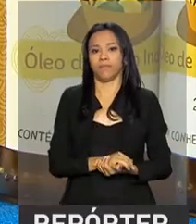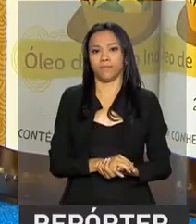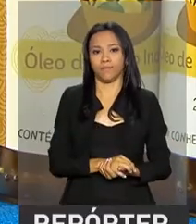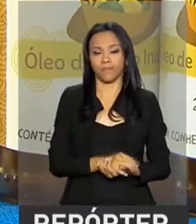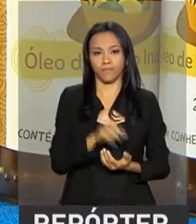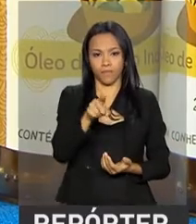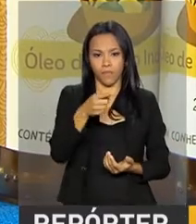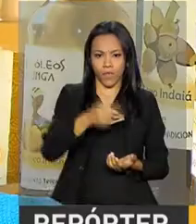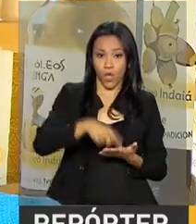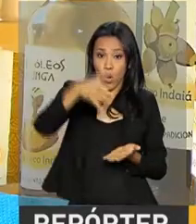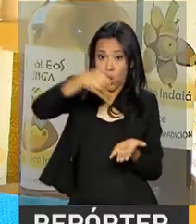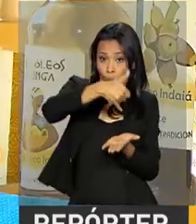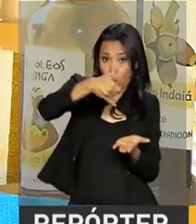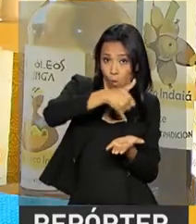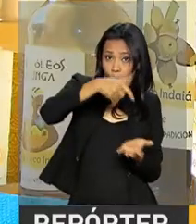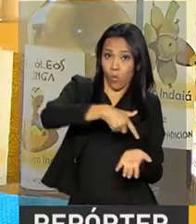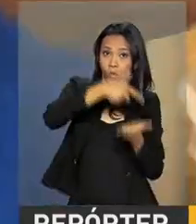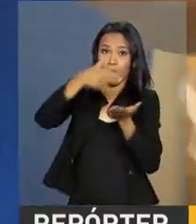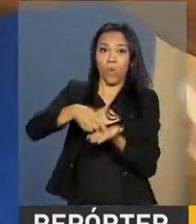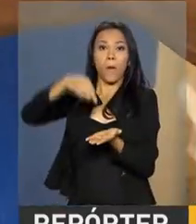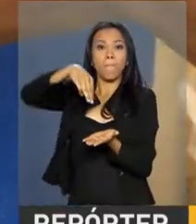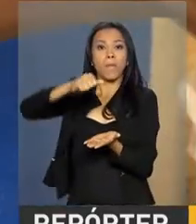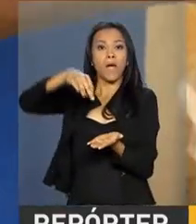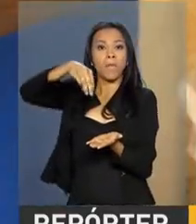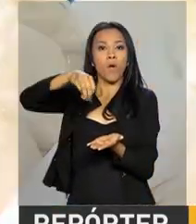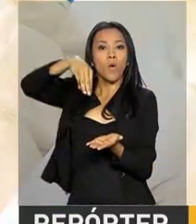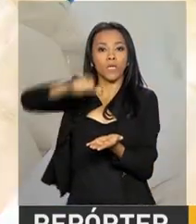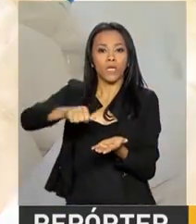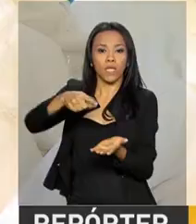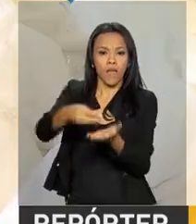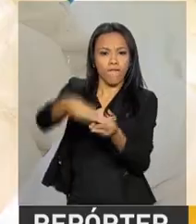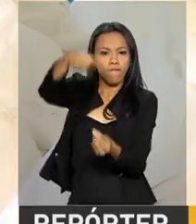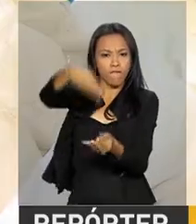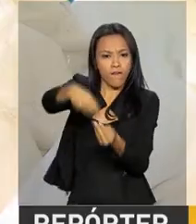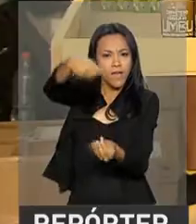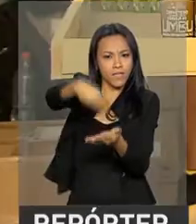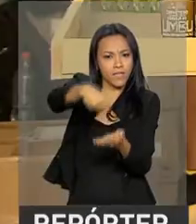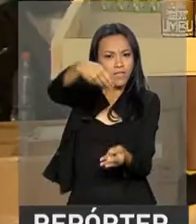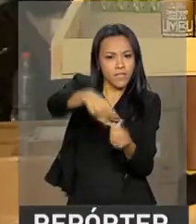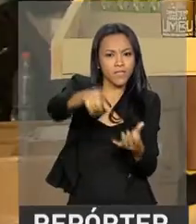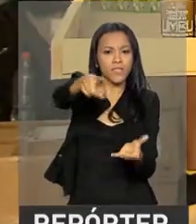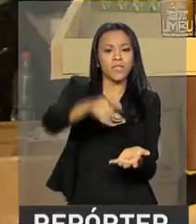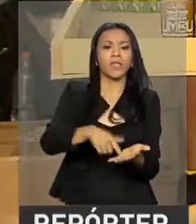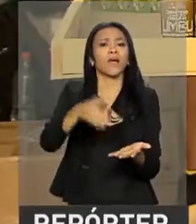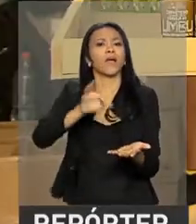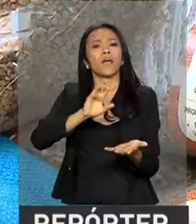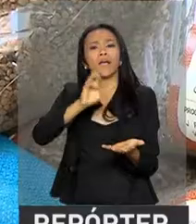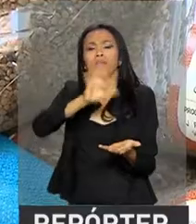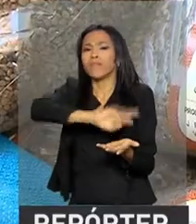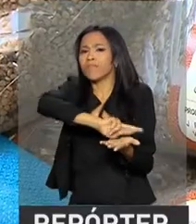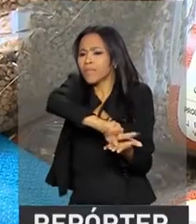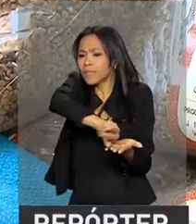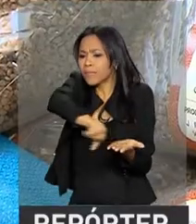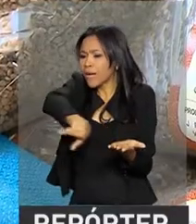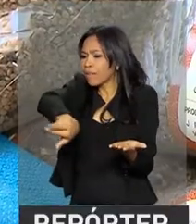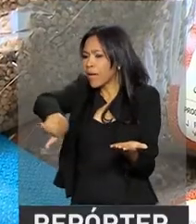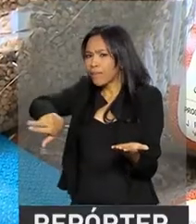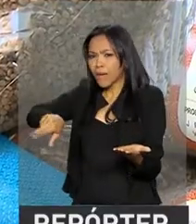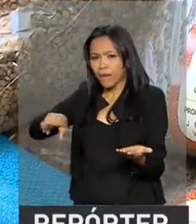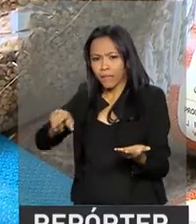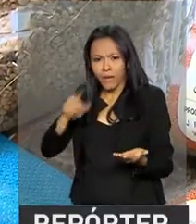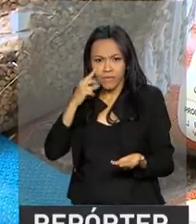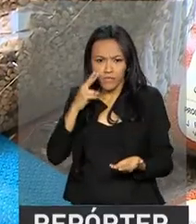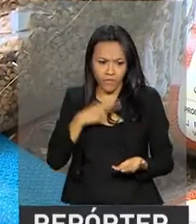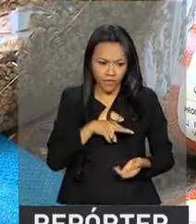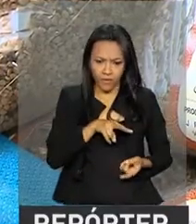Óleo de coco, óleo de mamona, farinha de baru, de jatobá, fubá e polvilho. Tem de tudo aqui na barraca da